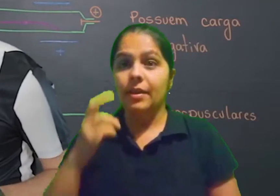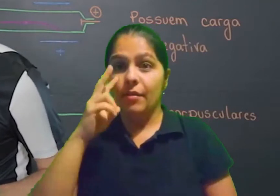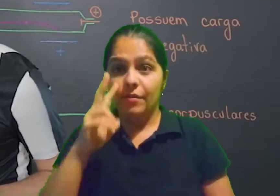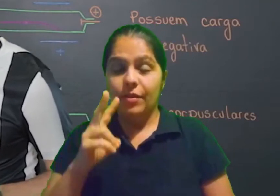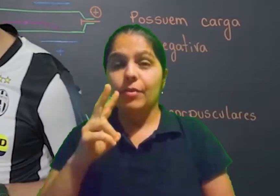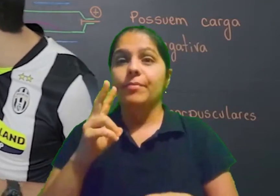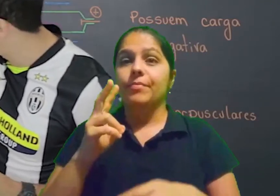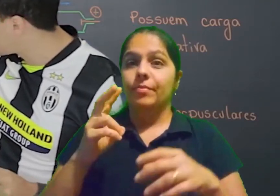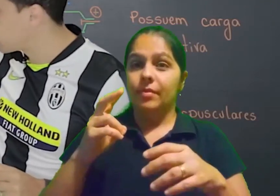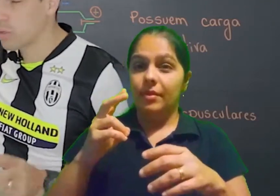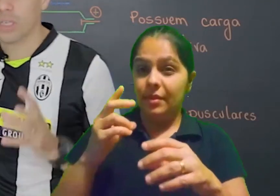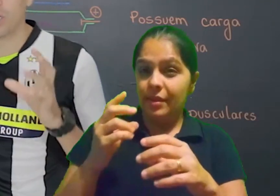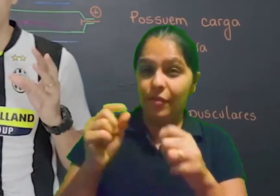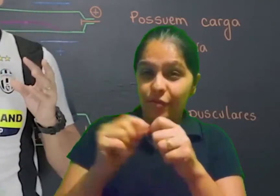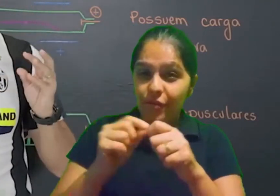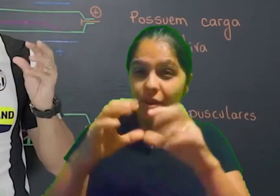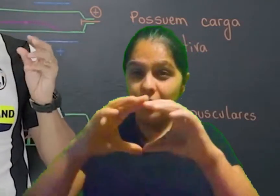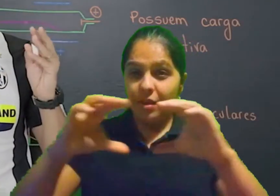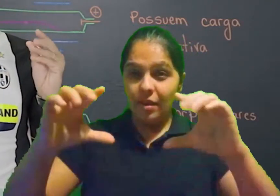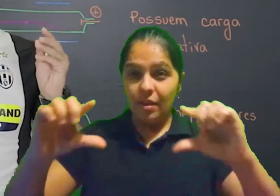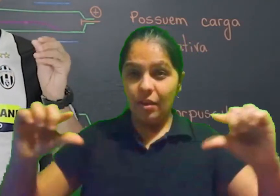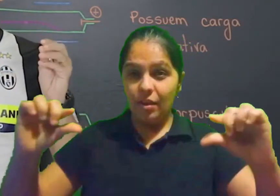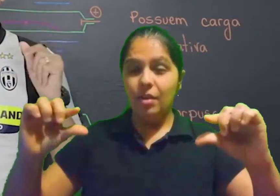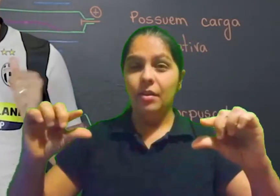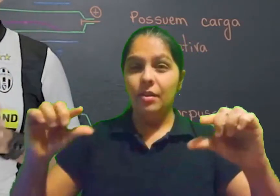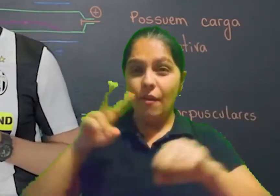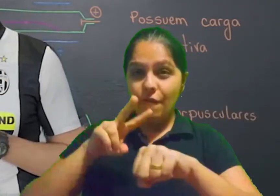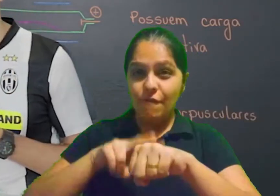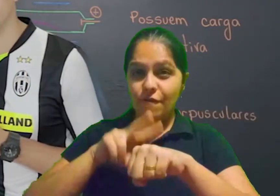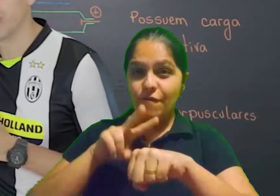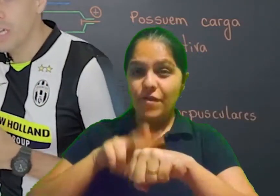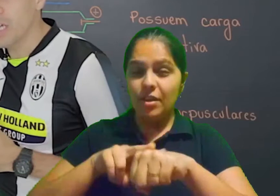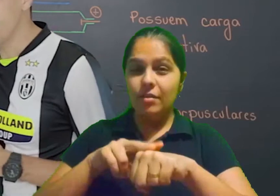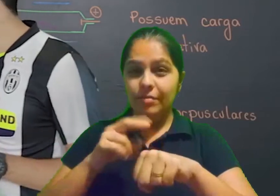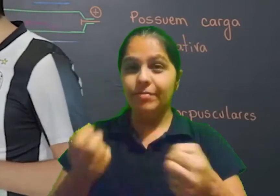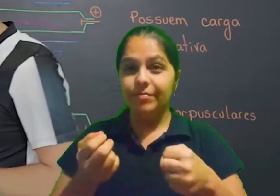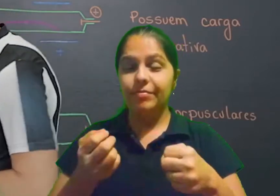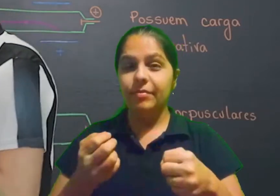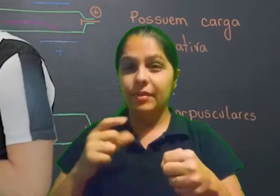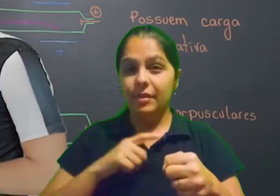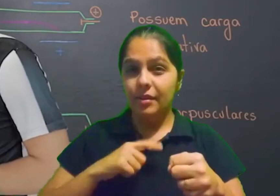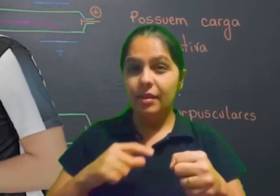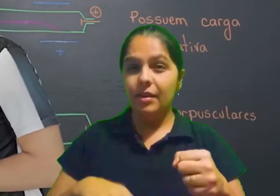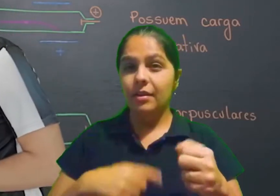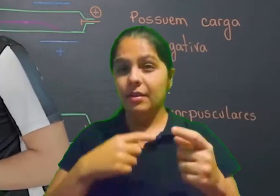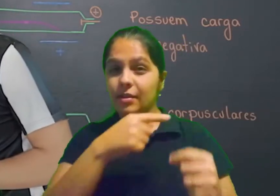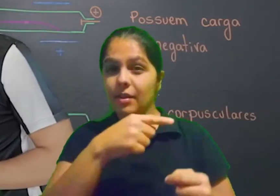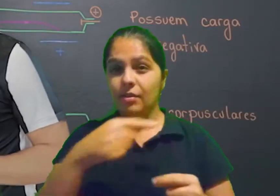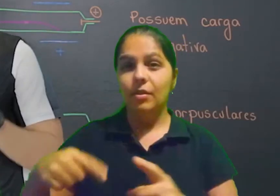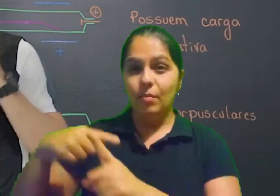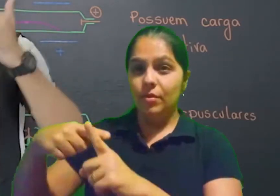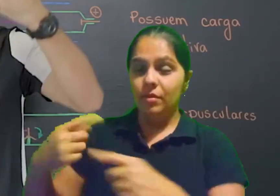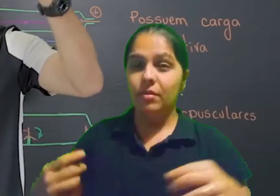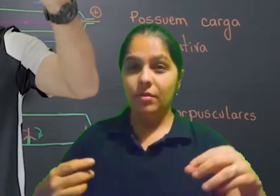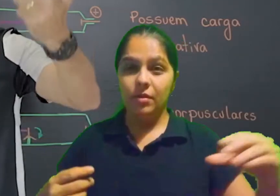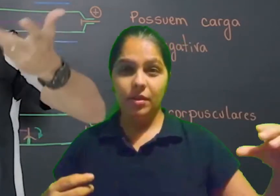aqui dois eletrodos. Eletrodos seriam materiais condutores de eletricidade. E aqui ele ligou uma bateria